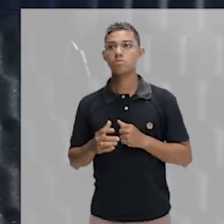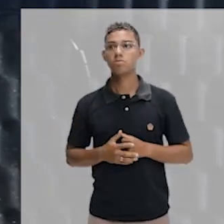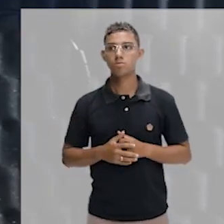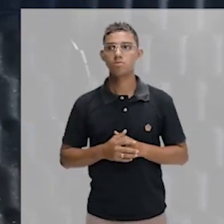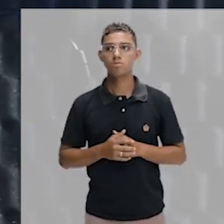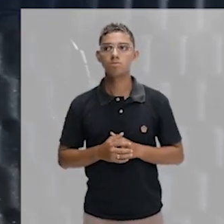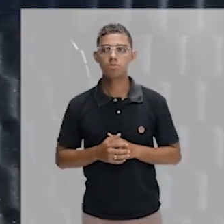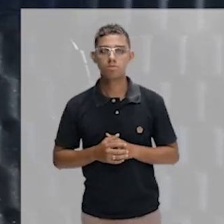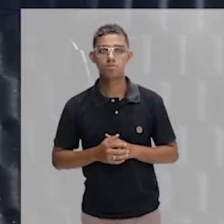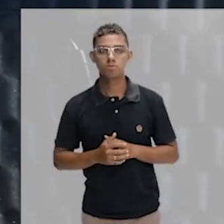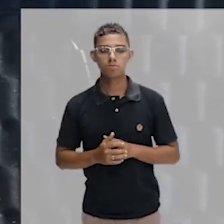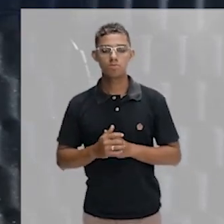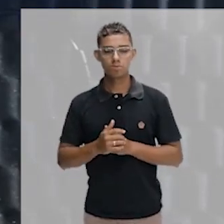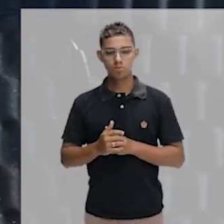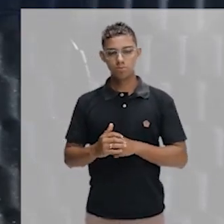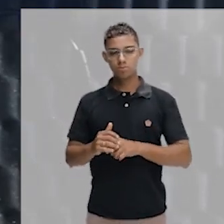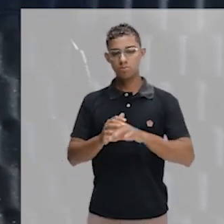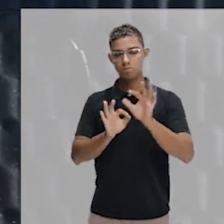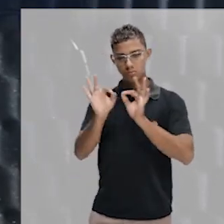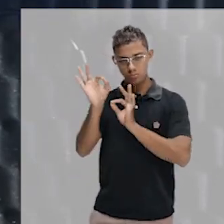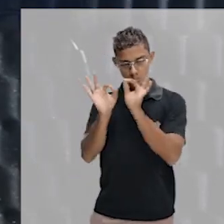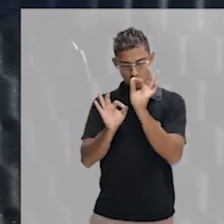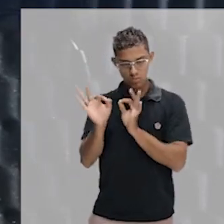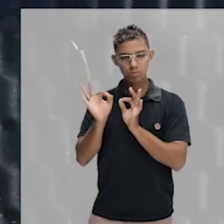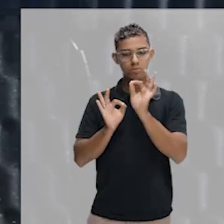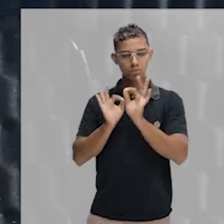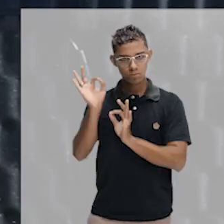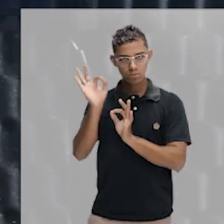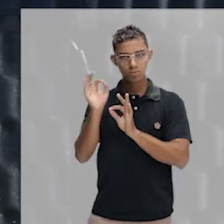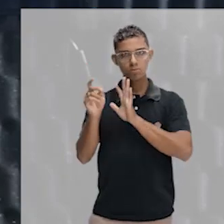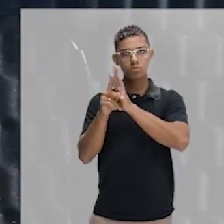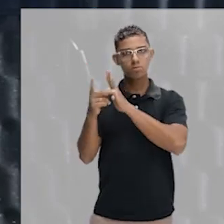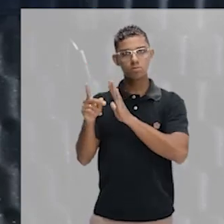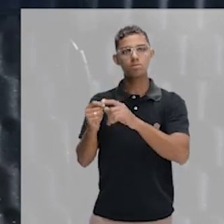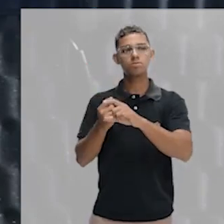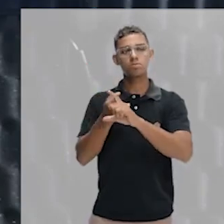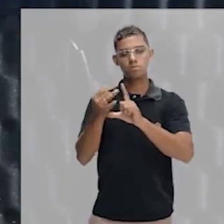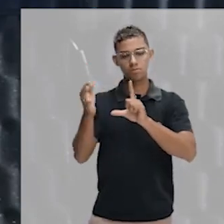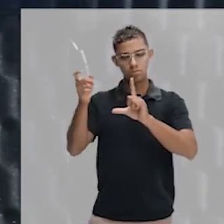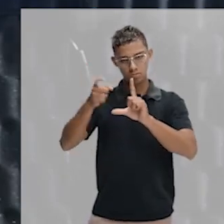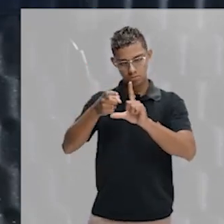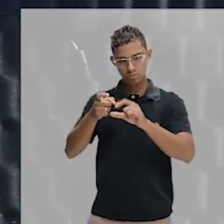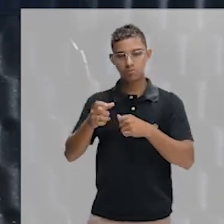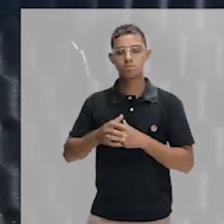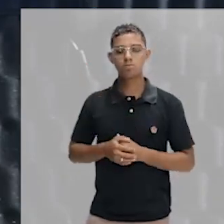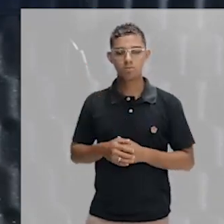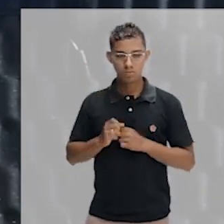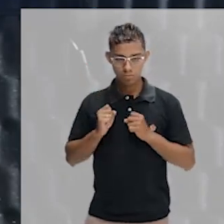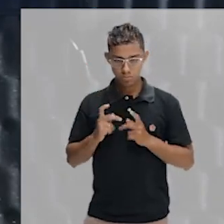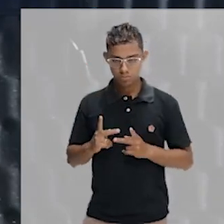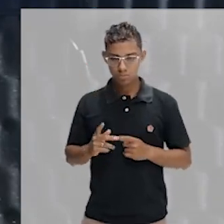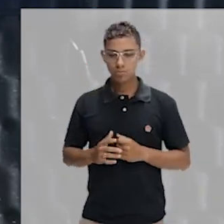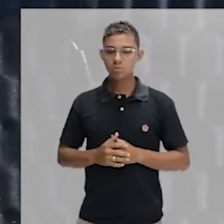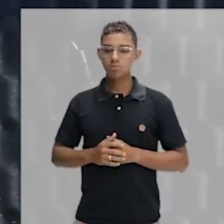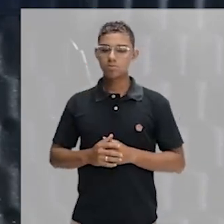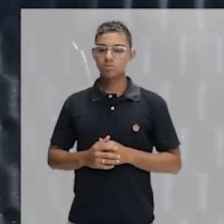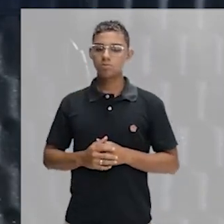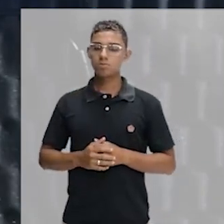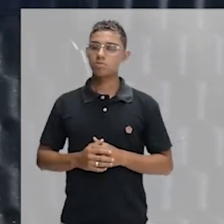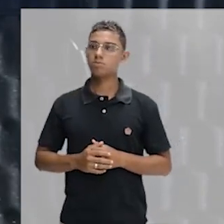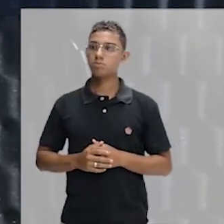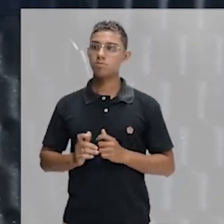de escrita da lei de formação no caso aqui da função exponencial que ela tem essas peculiaridades Tá bom então vamos lá